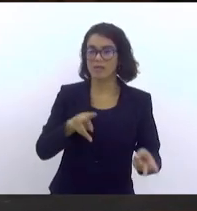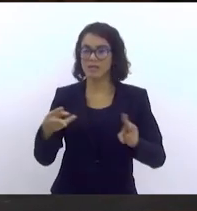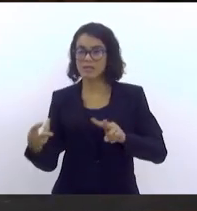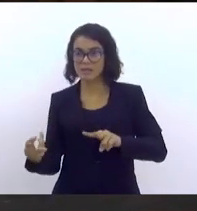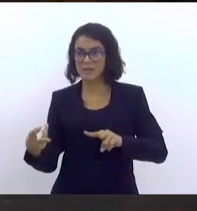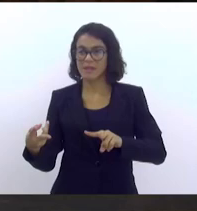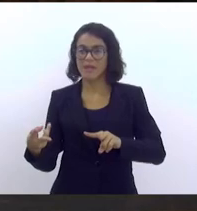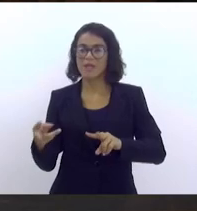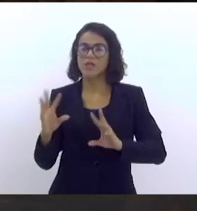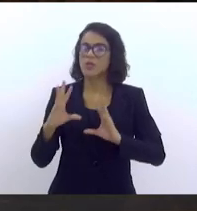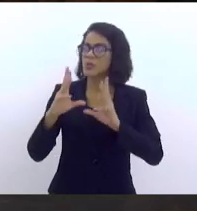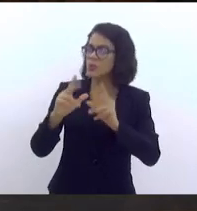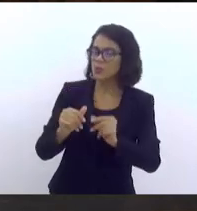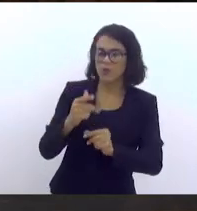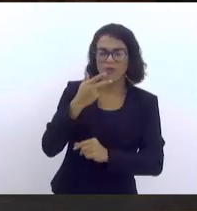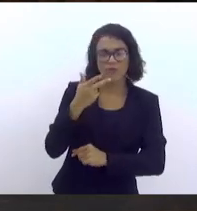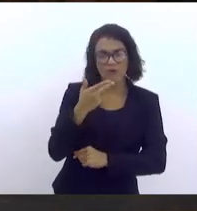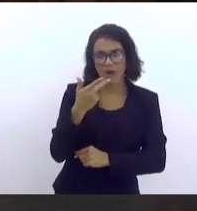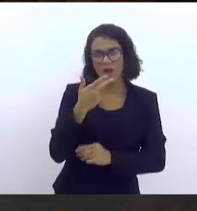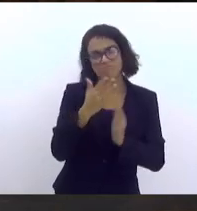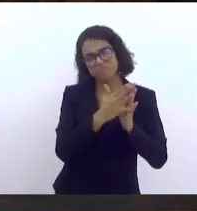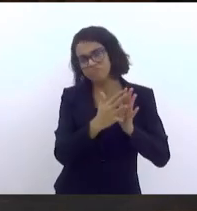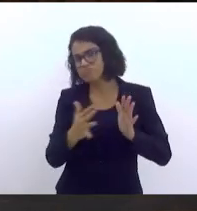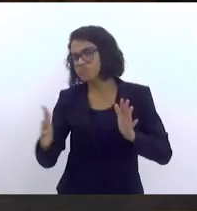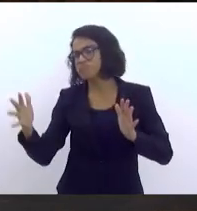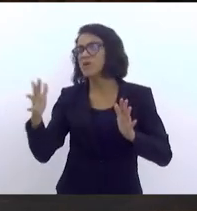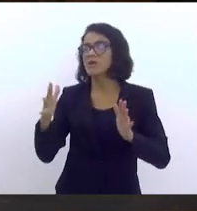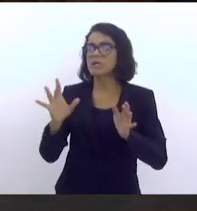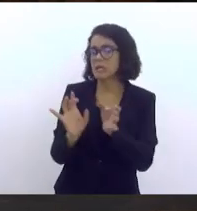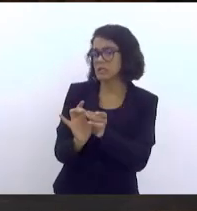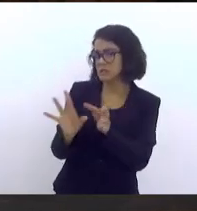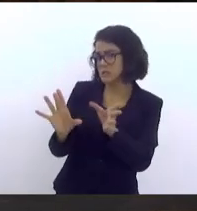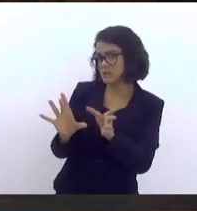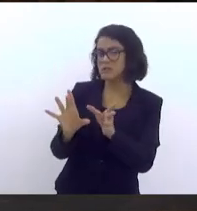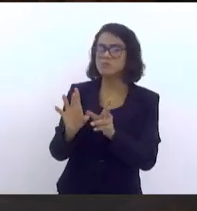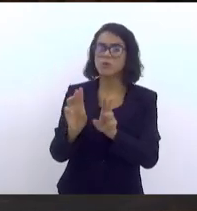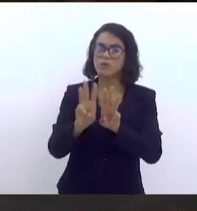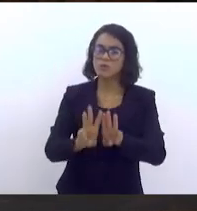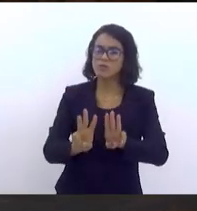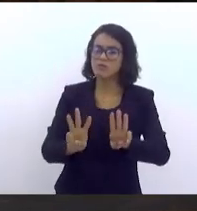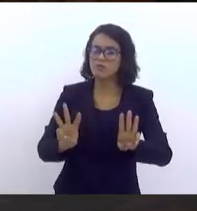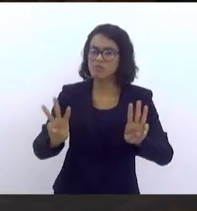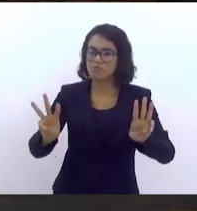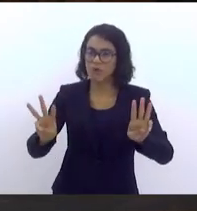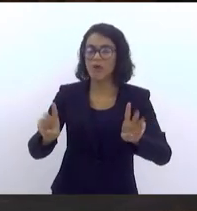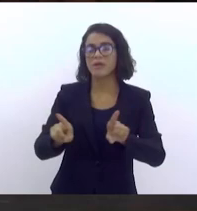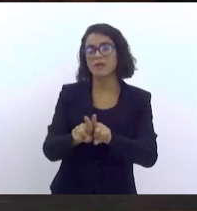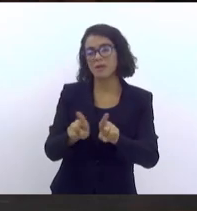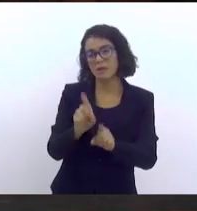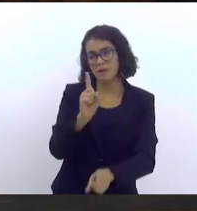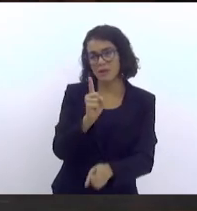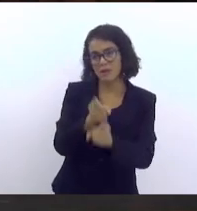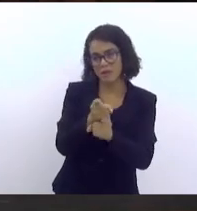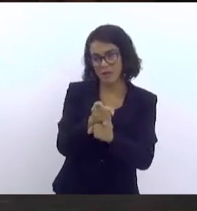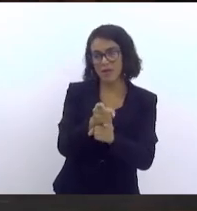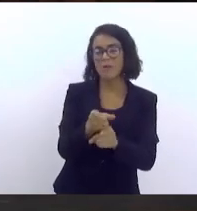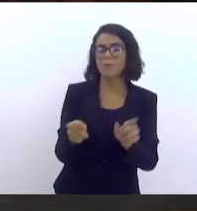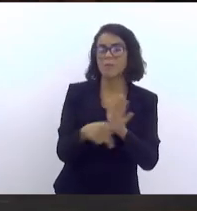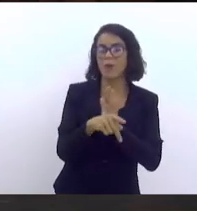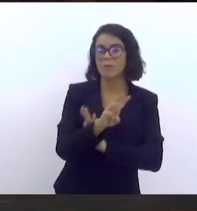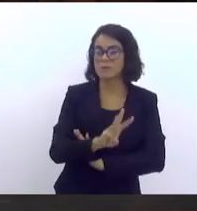documentos que eu vou mencionar ao longo da minha apresentação eles estão disponíveis online e podem ser também encontrados no site da